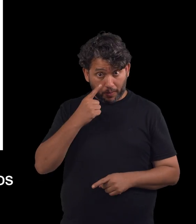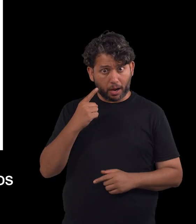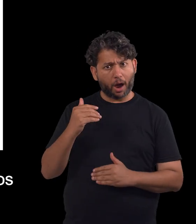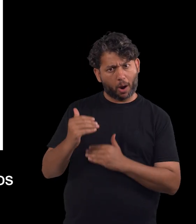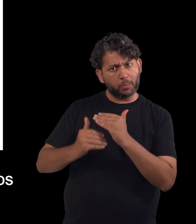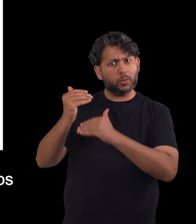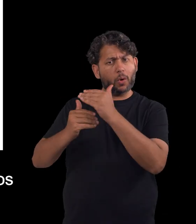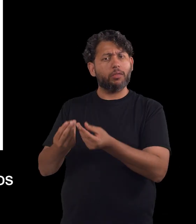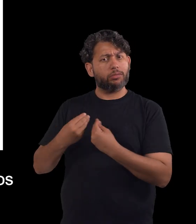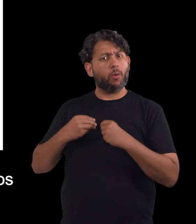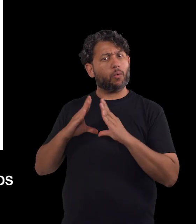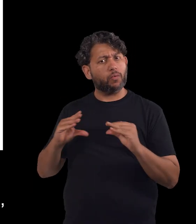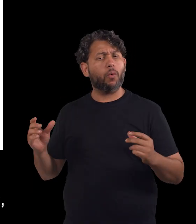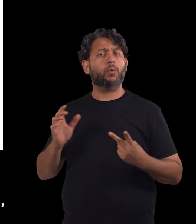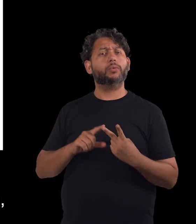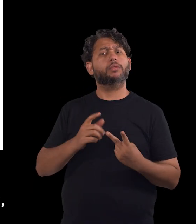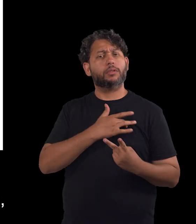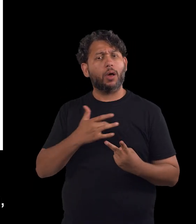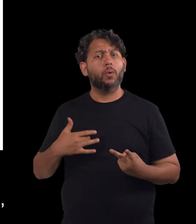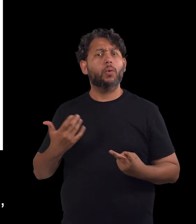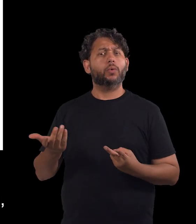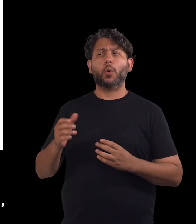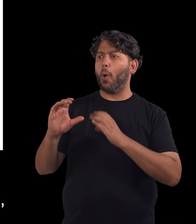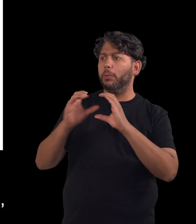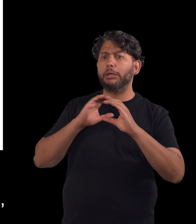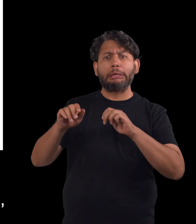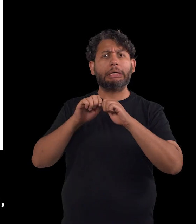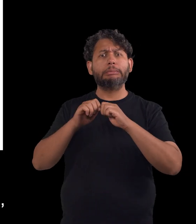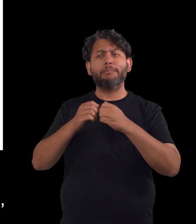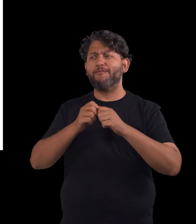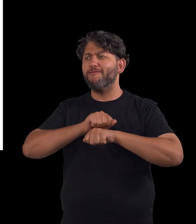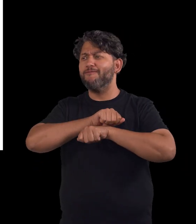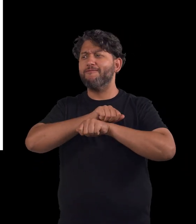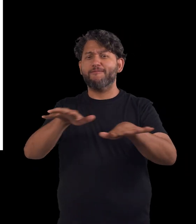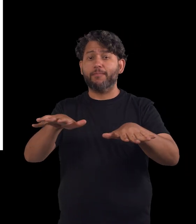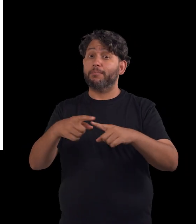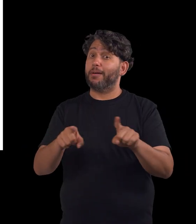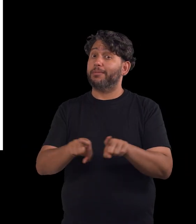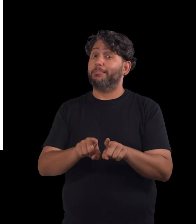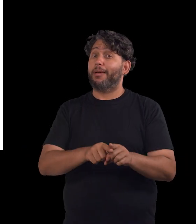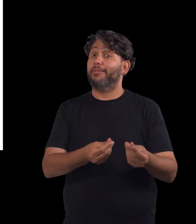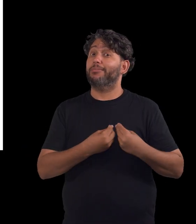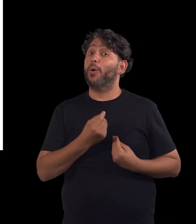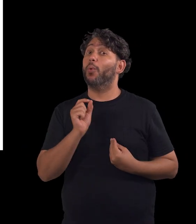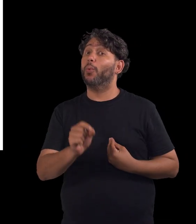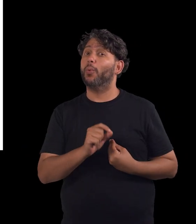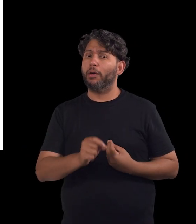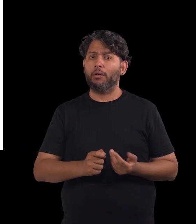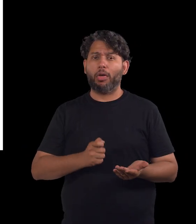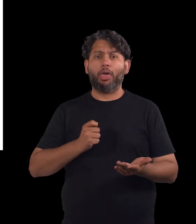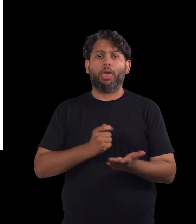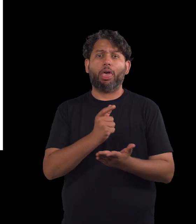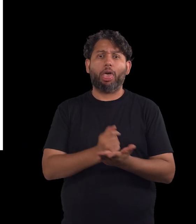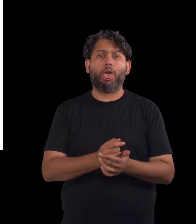esses avanços trouxeram conforto, saúde e comunicação em larga escala, eles também intensificaram o uso